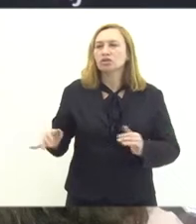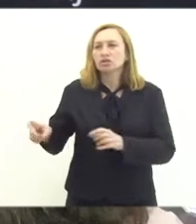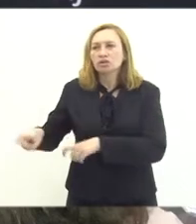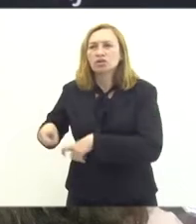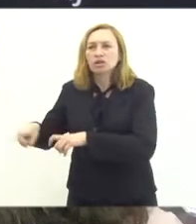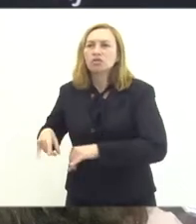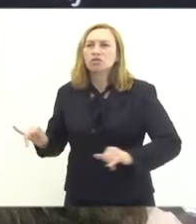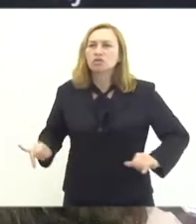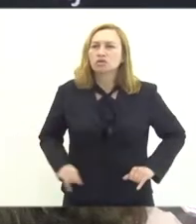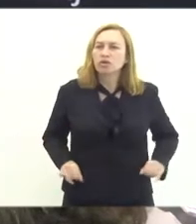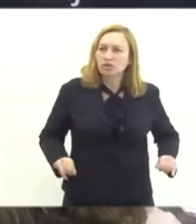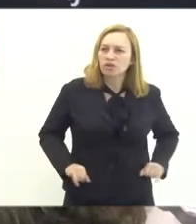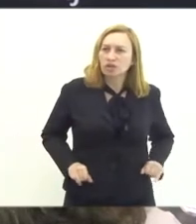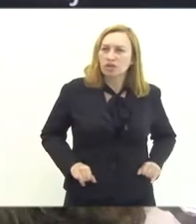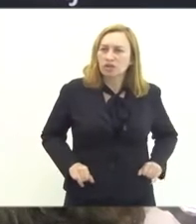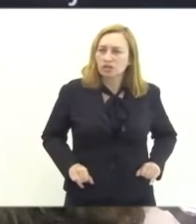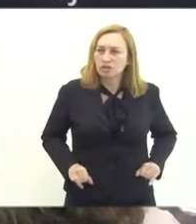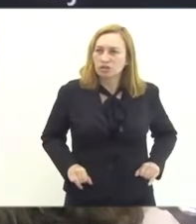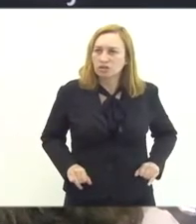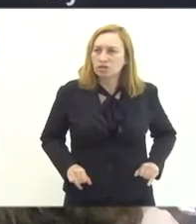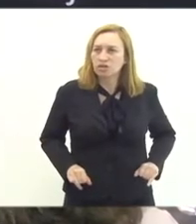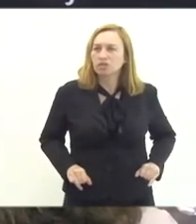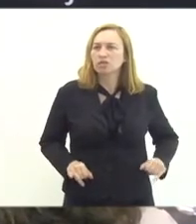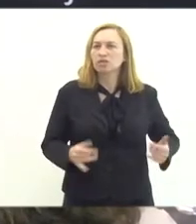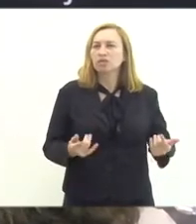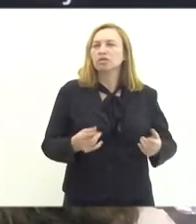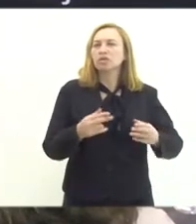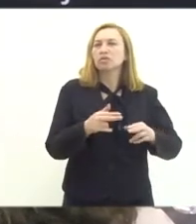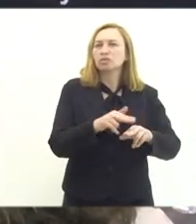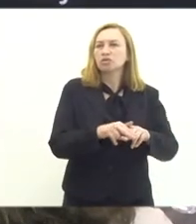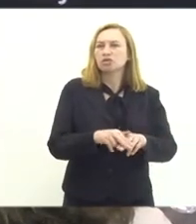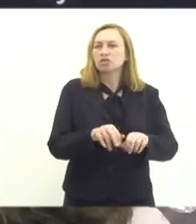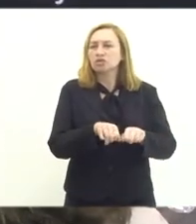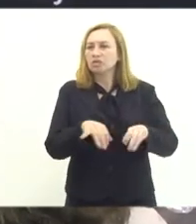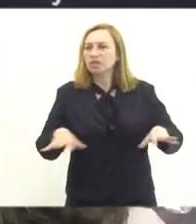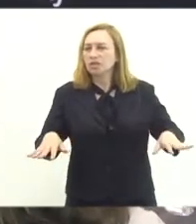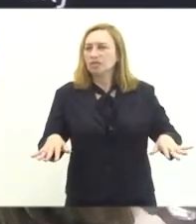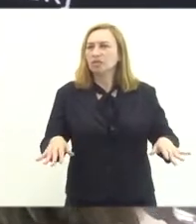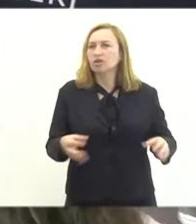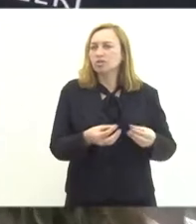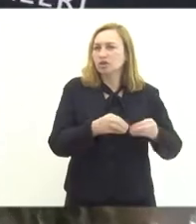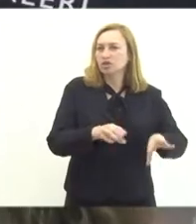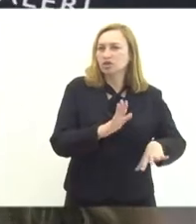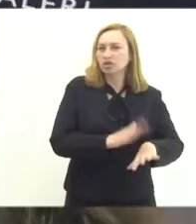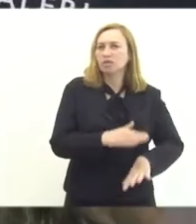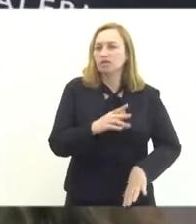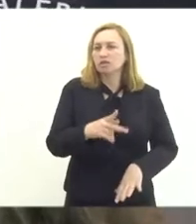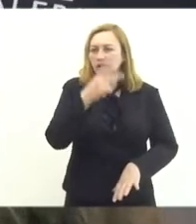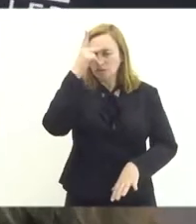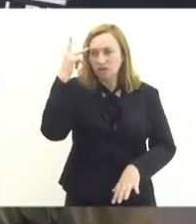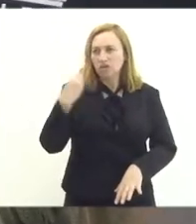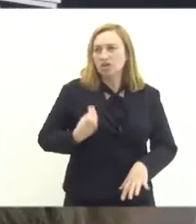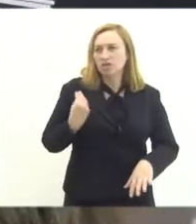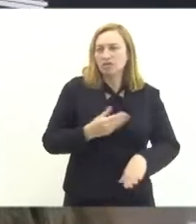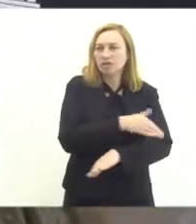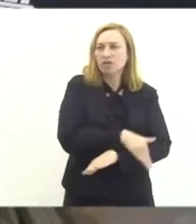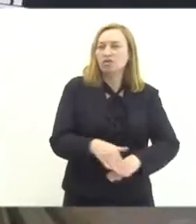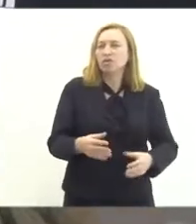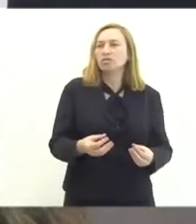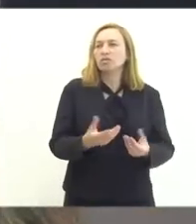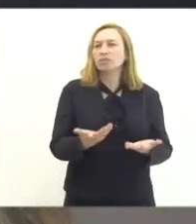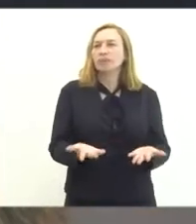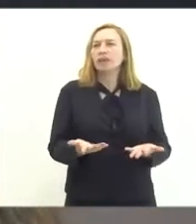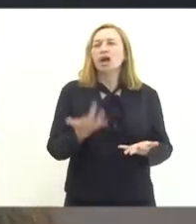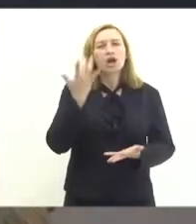é tudo revés ao dado pela crise econômica pela autonomia e tem uma tá muitas pessoas em situação de rua e eu